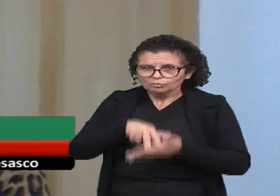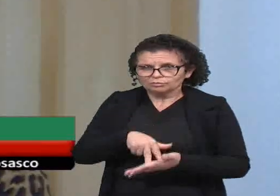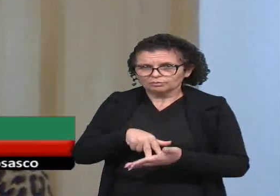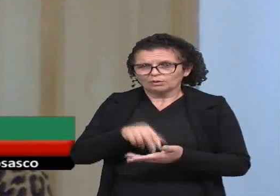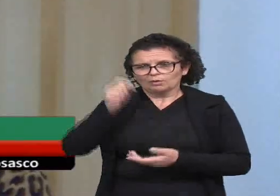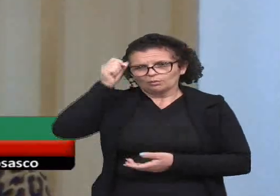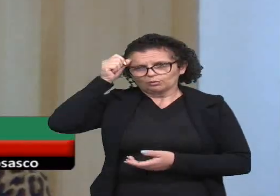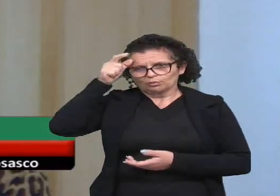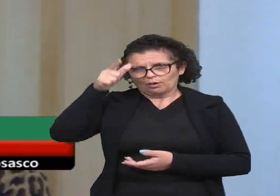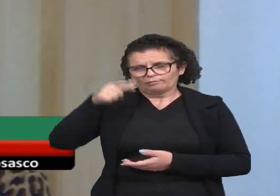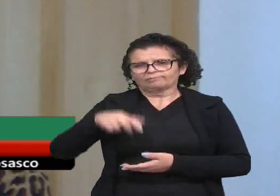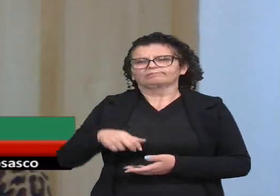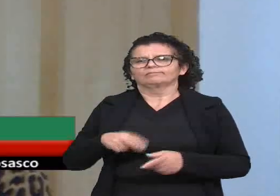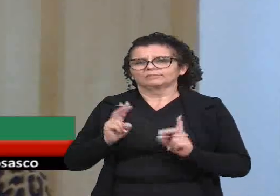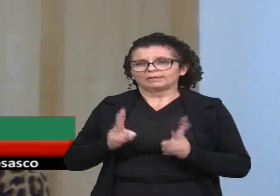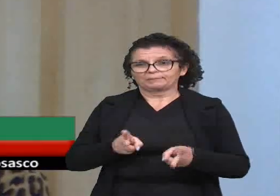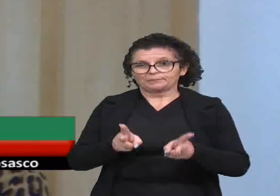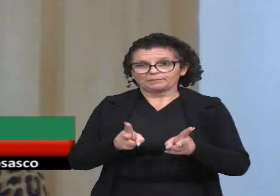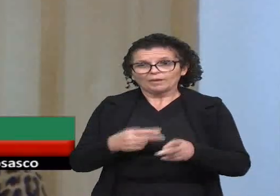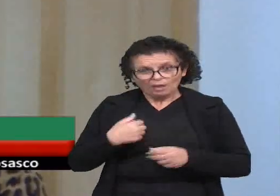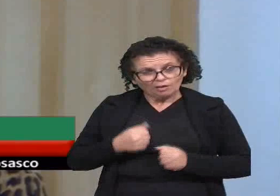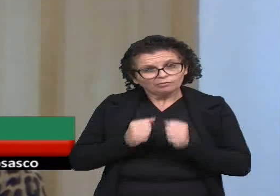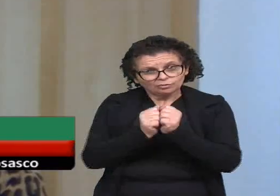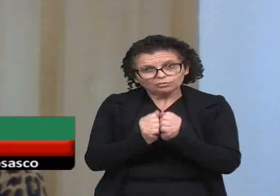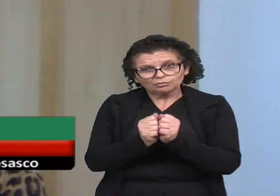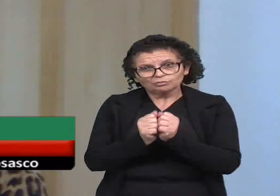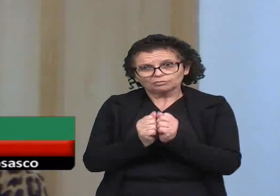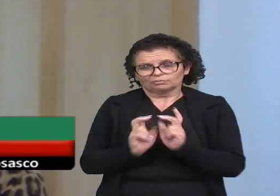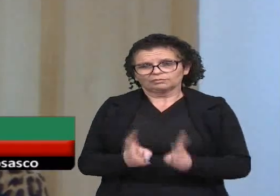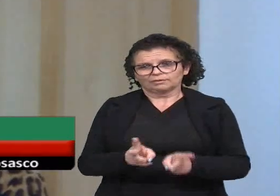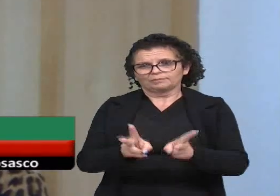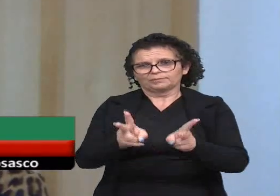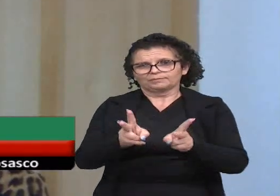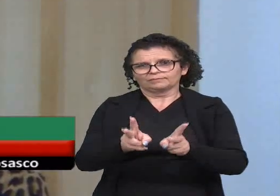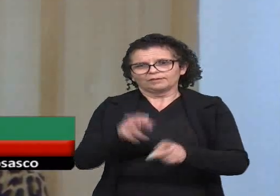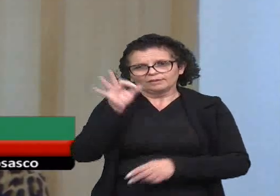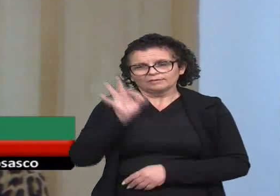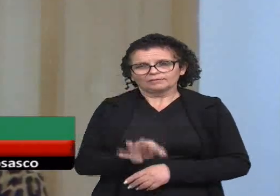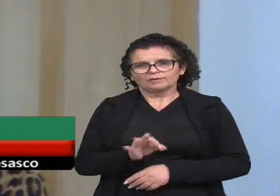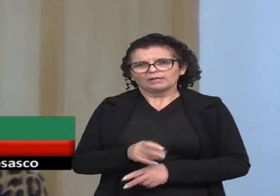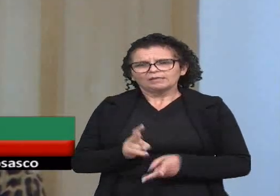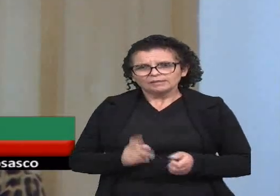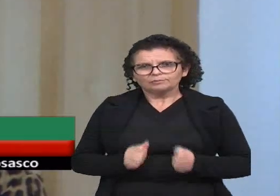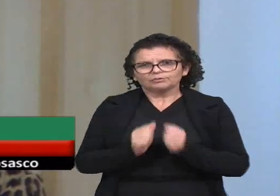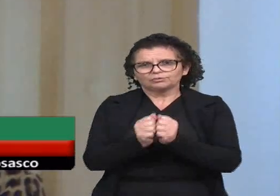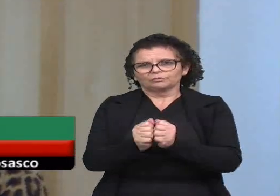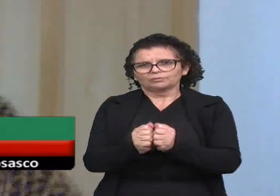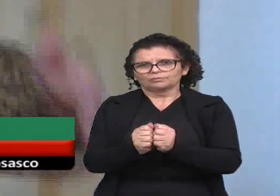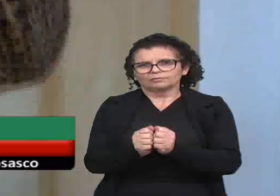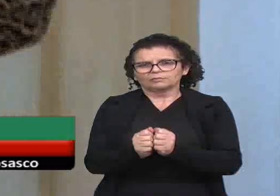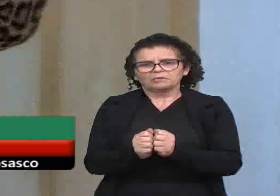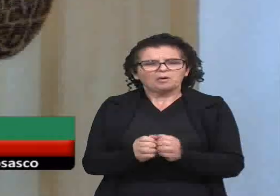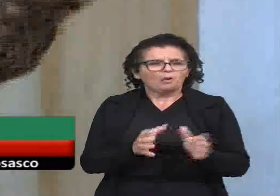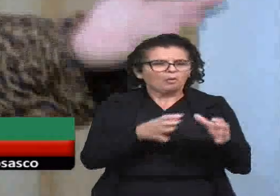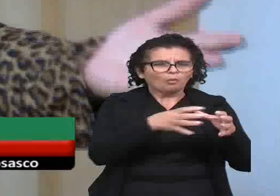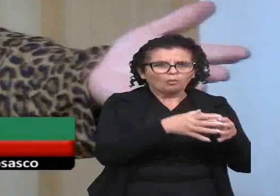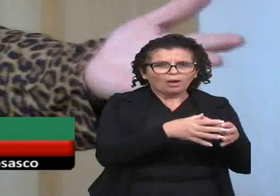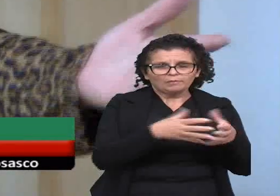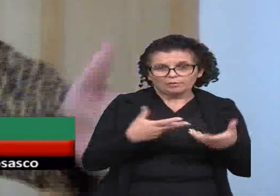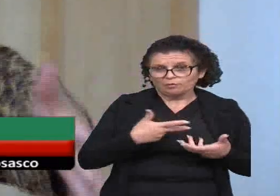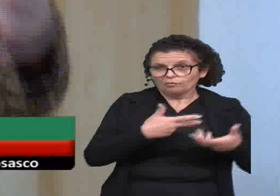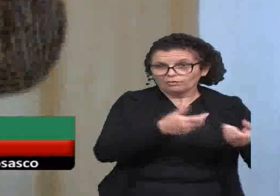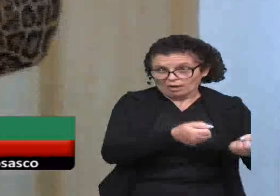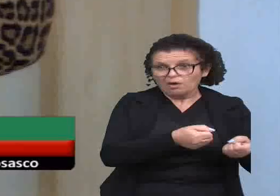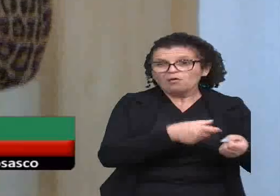da nossa cidade. E eu vou estar junto com vocês, pode ter certeza disso. Sempre vou estar junto com vocês, seja nos espaços que vocês me